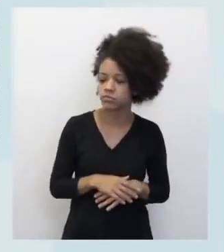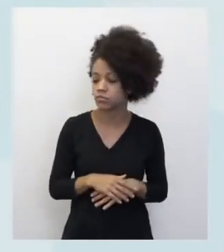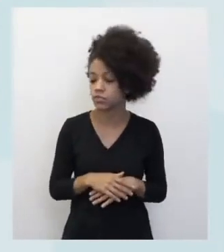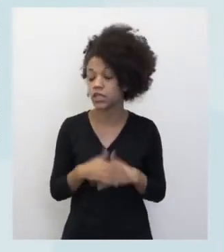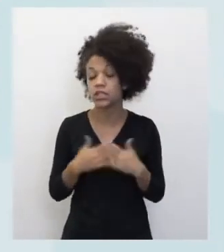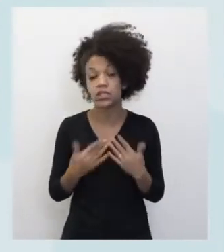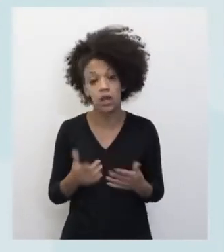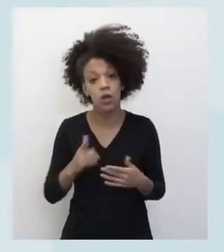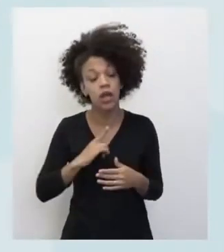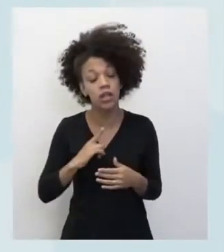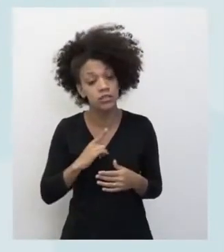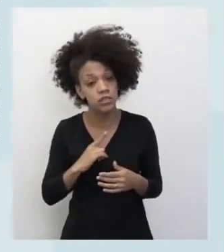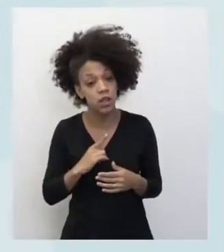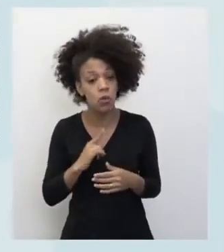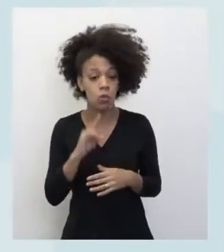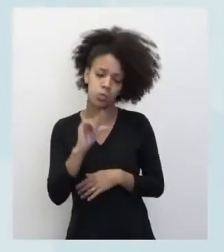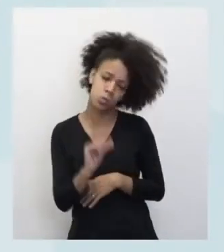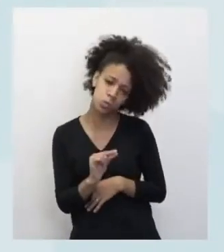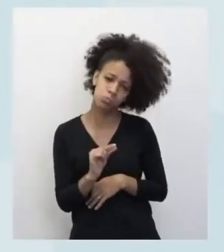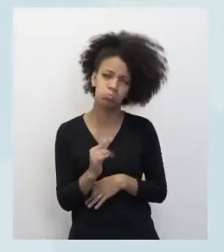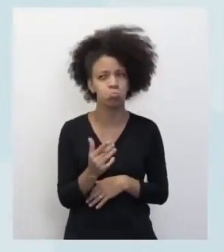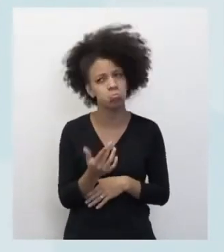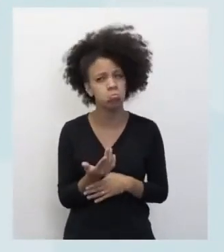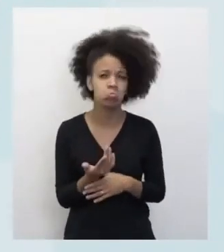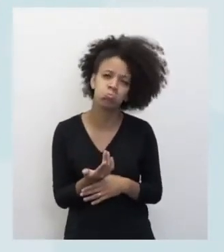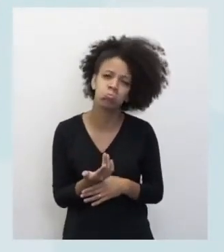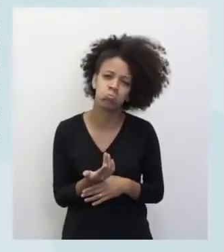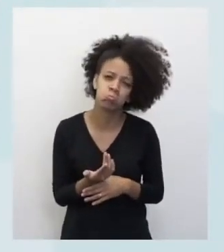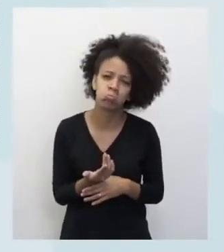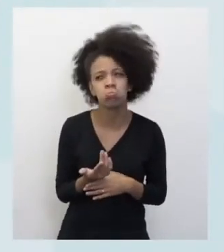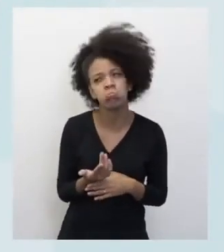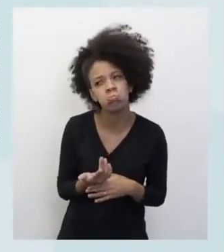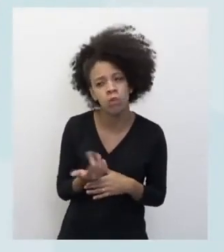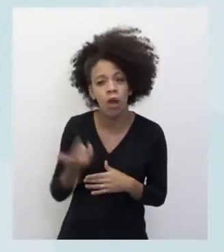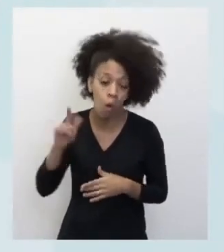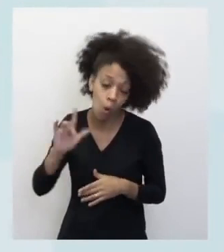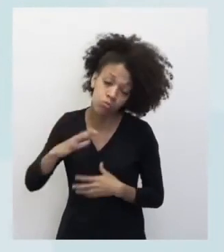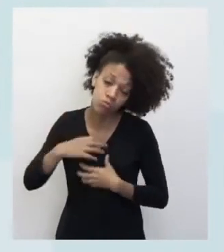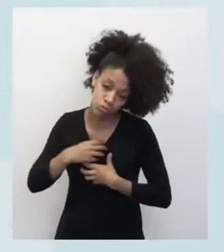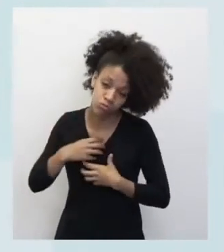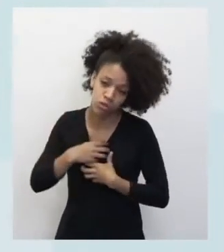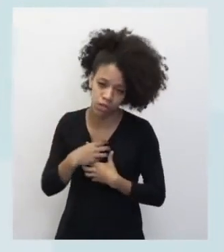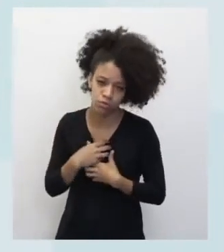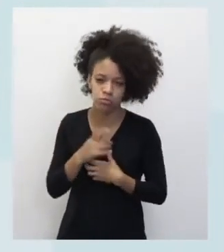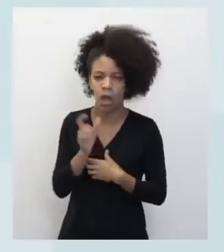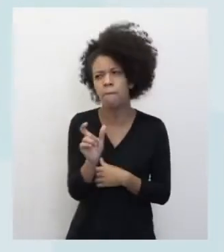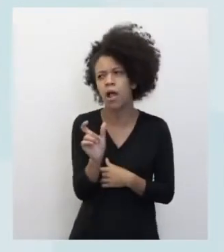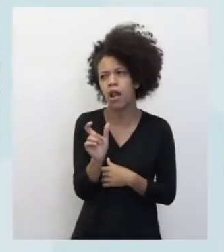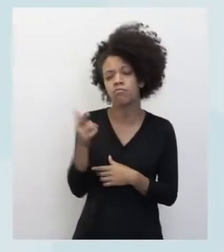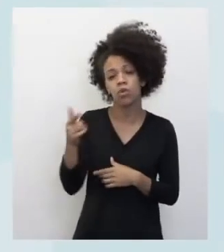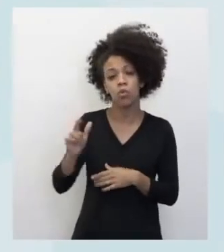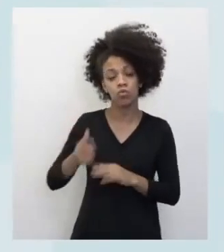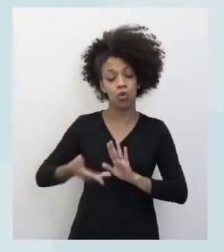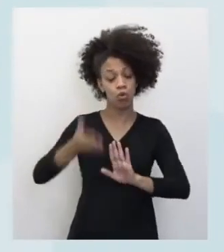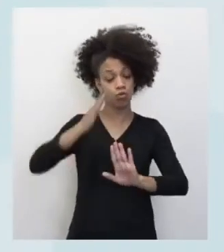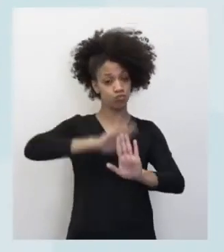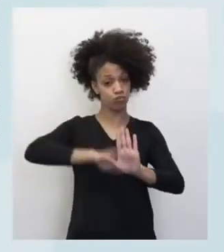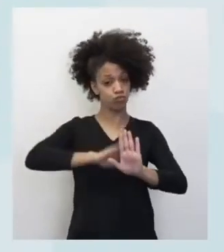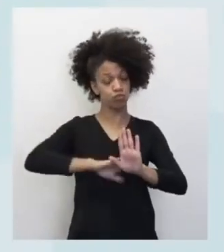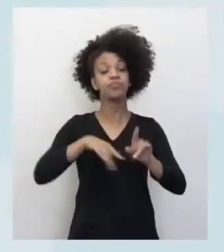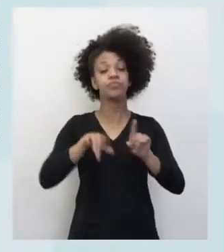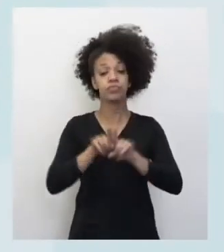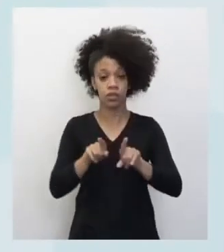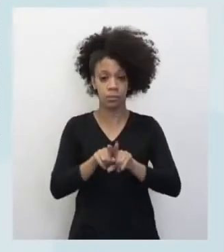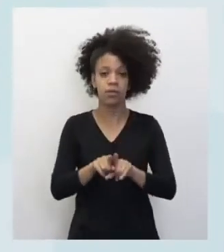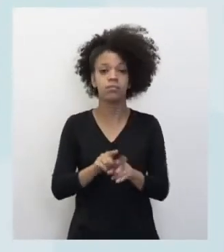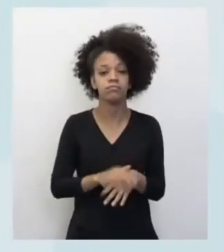esse pouco aqui pode até ter uma outra... Pode até ser de outra forma, como você falou, né? O fundo ali também tinha uma importância.